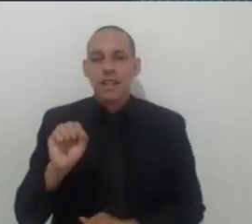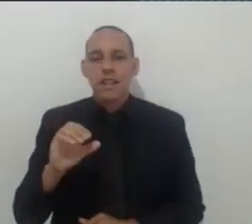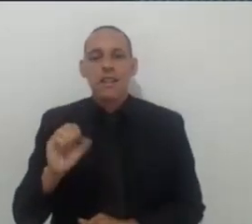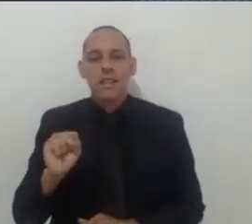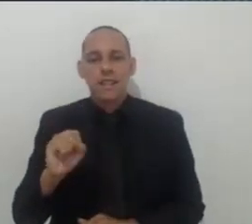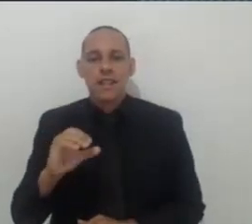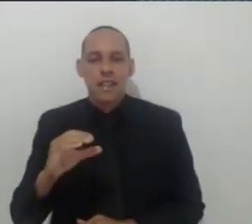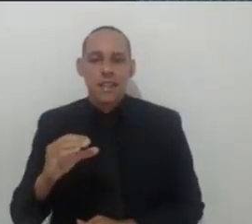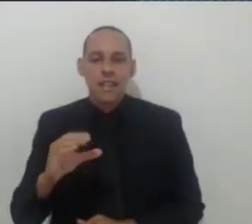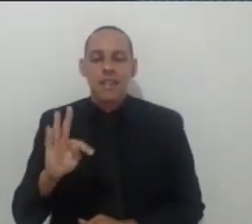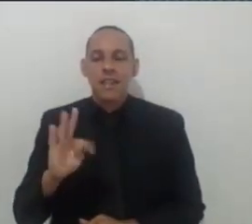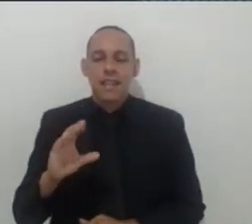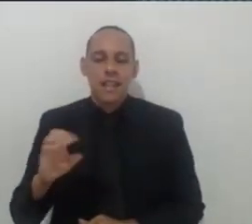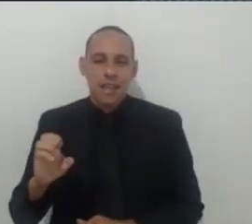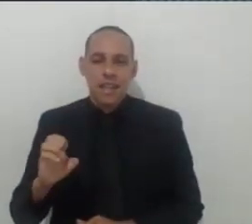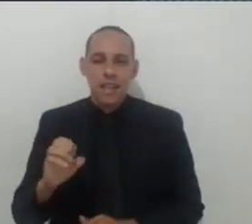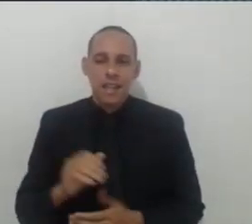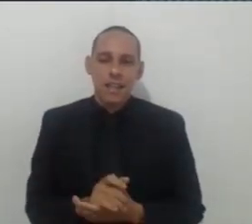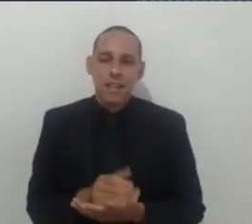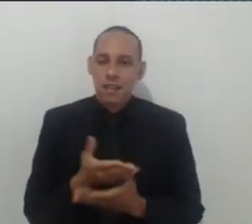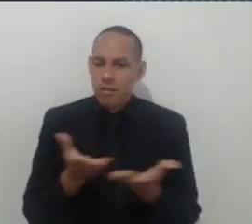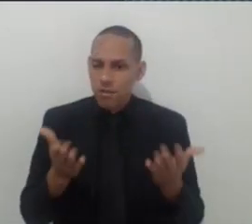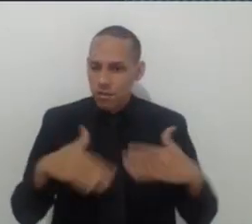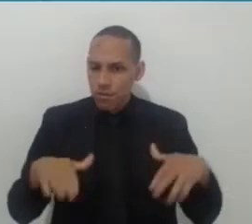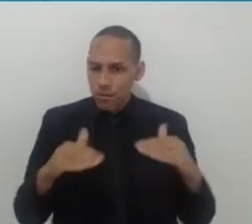23486/2016. Todos aprovam?